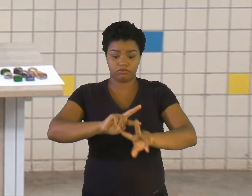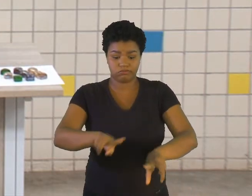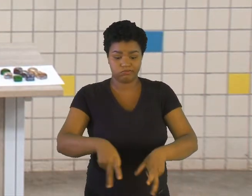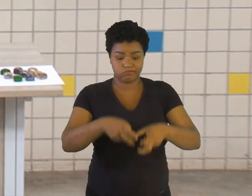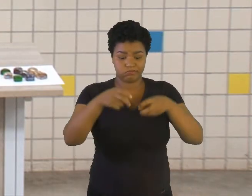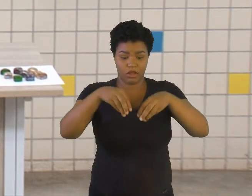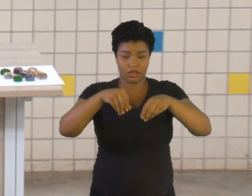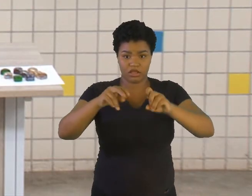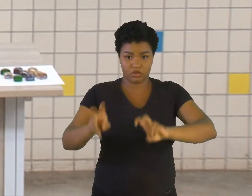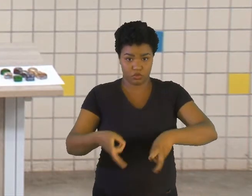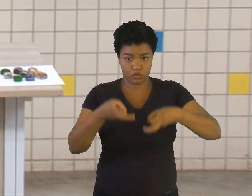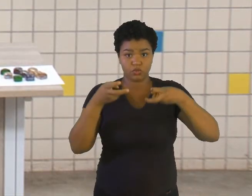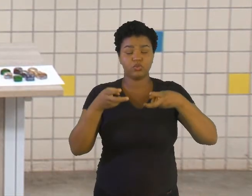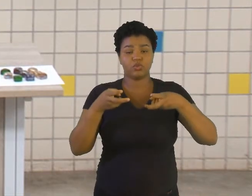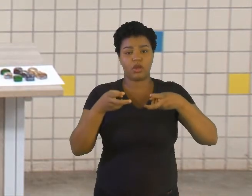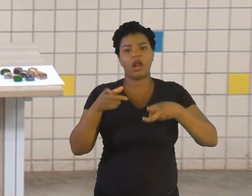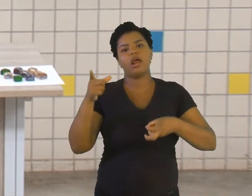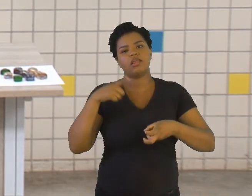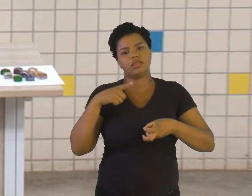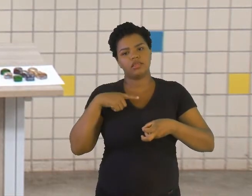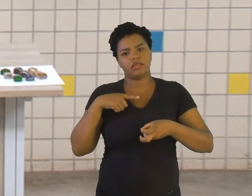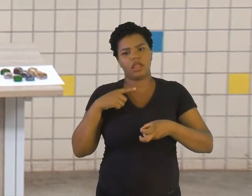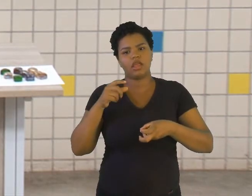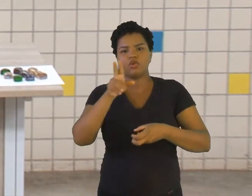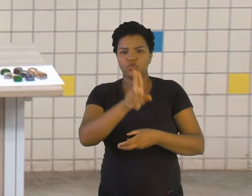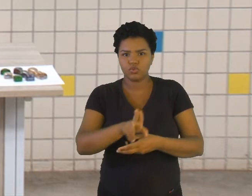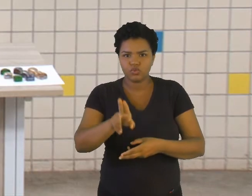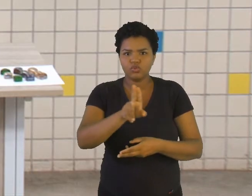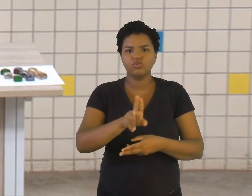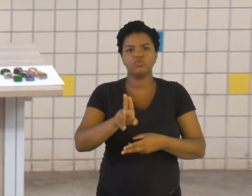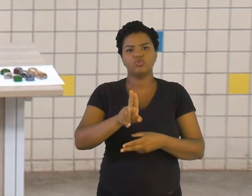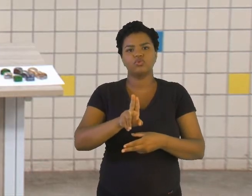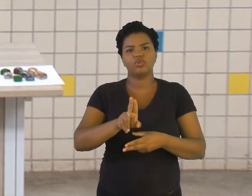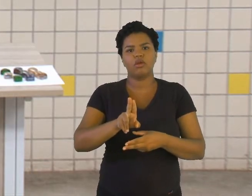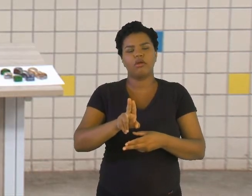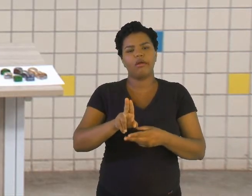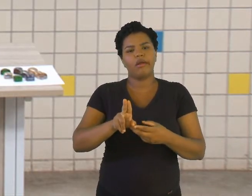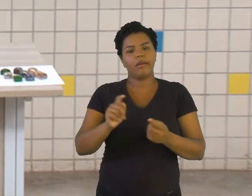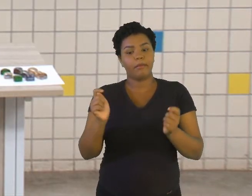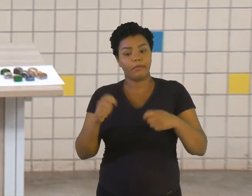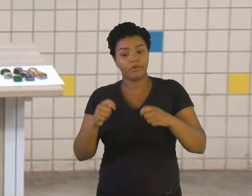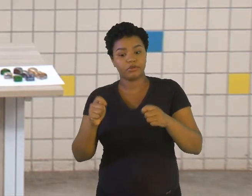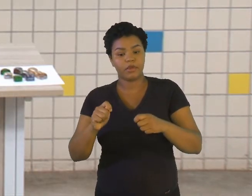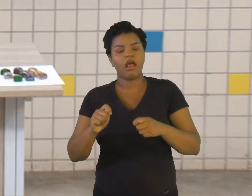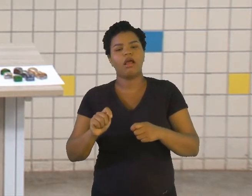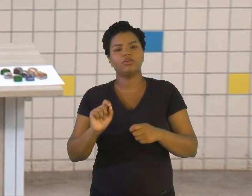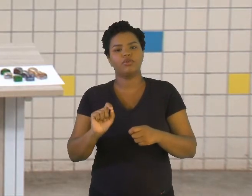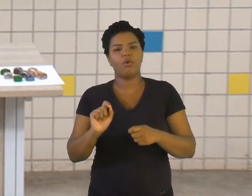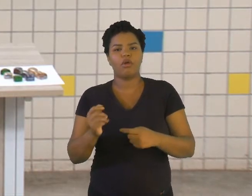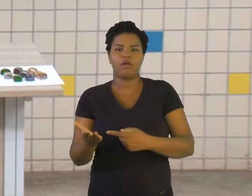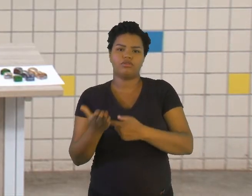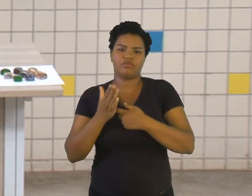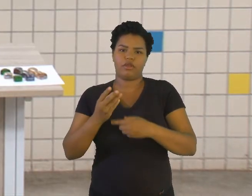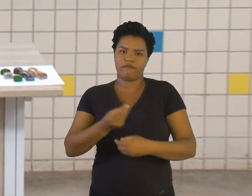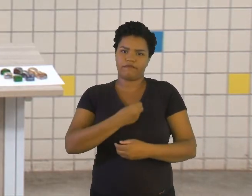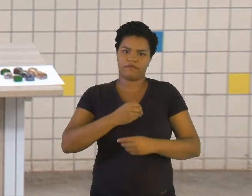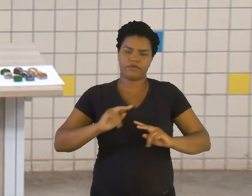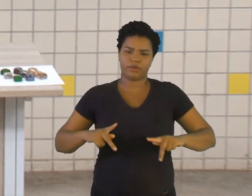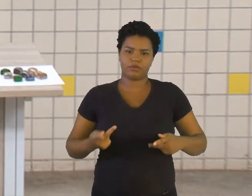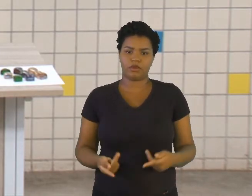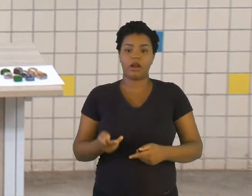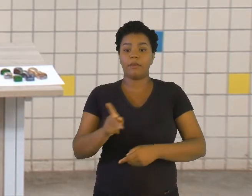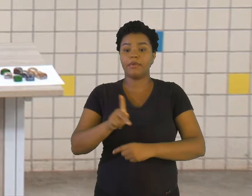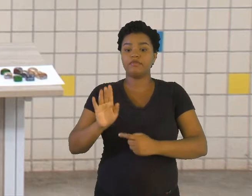solo, tem seu lugar e seu uso e suas utilidades na vida humana. Aqui a professora também